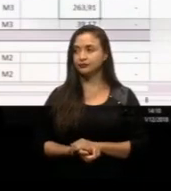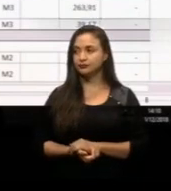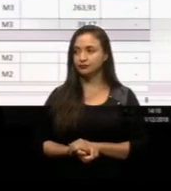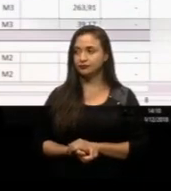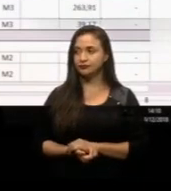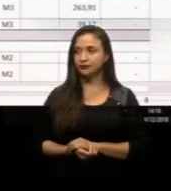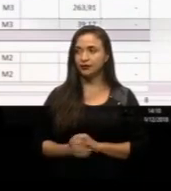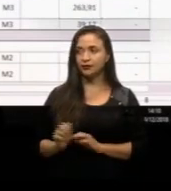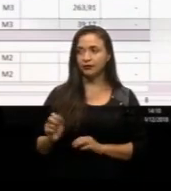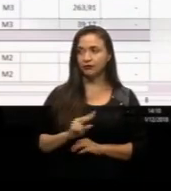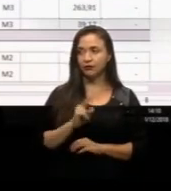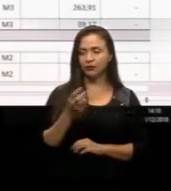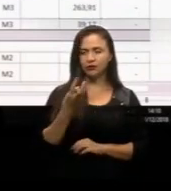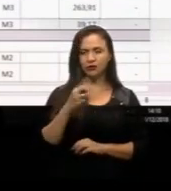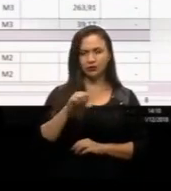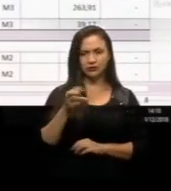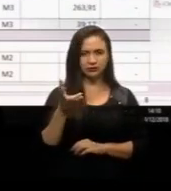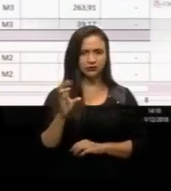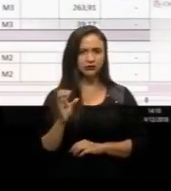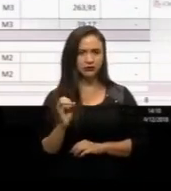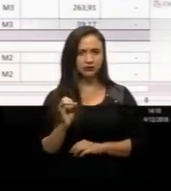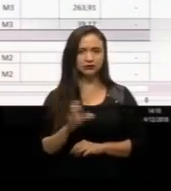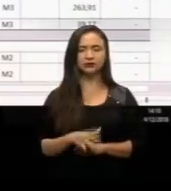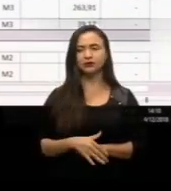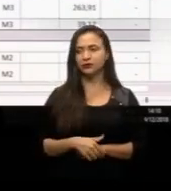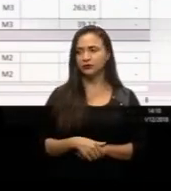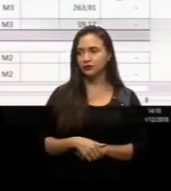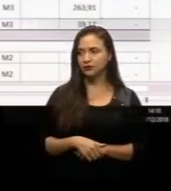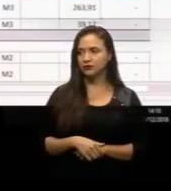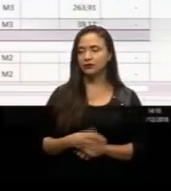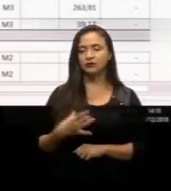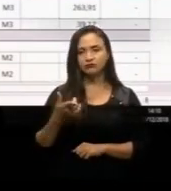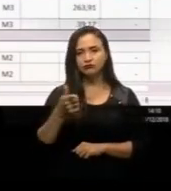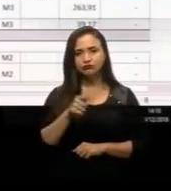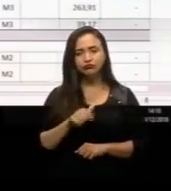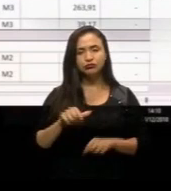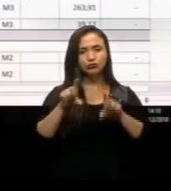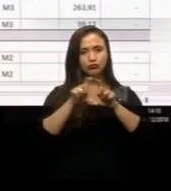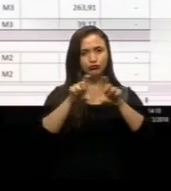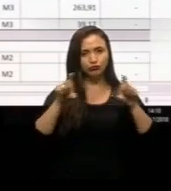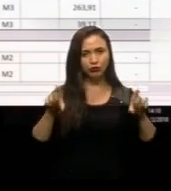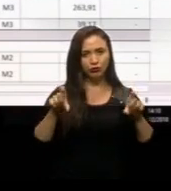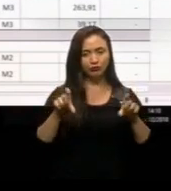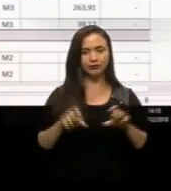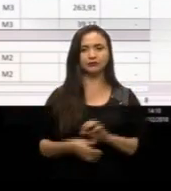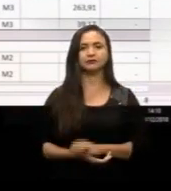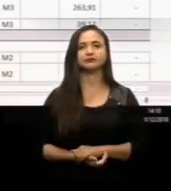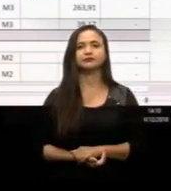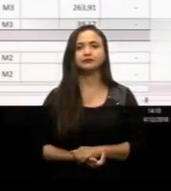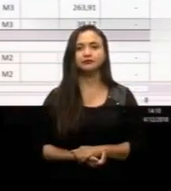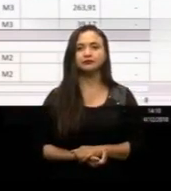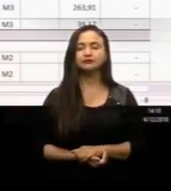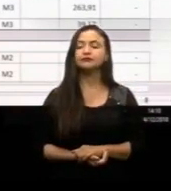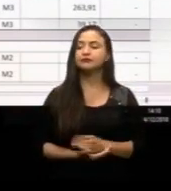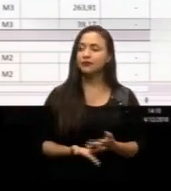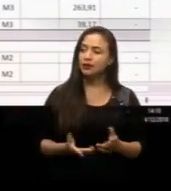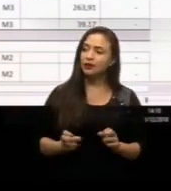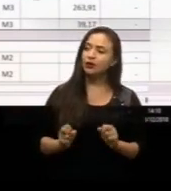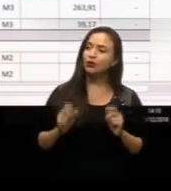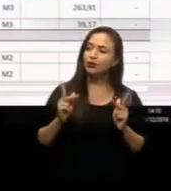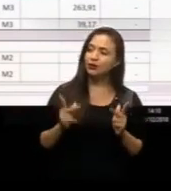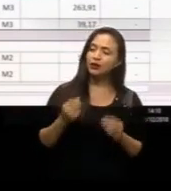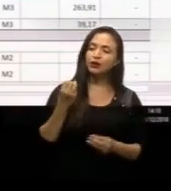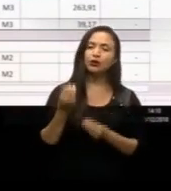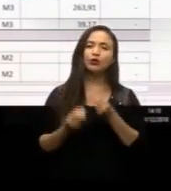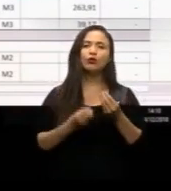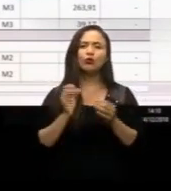O valor dele é R$3,30. E a gente repete a fórmula aqui, certo? Então, ok. Como que a gente vai